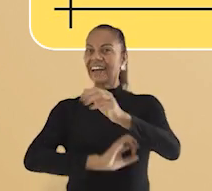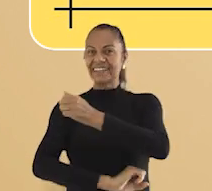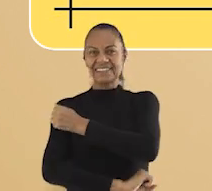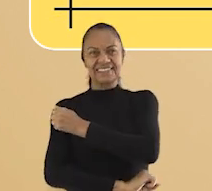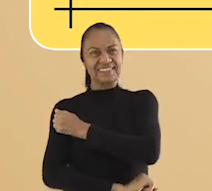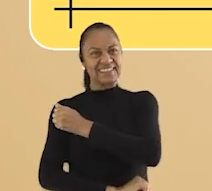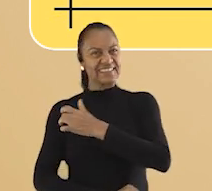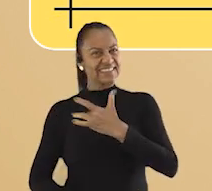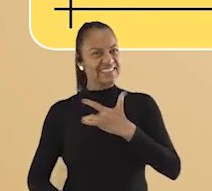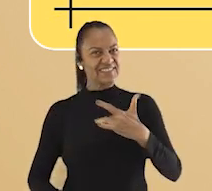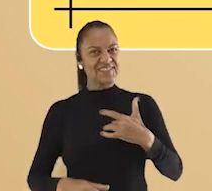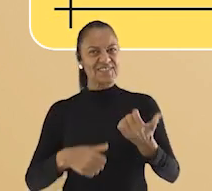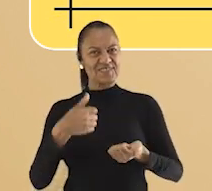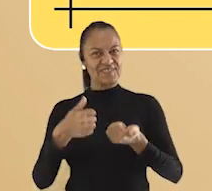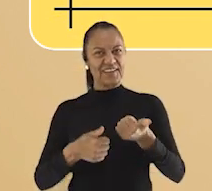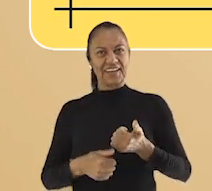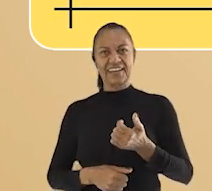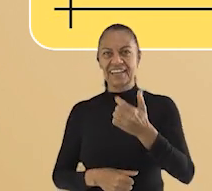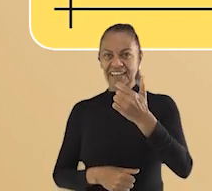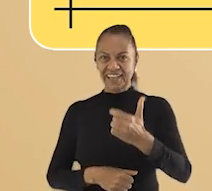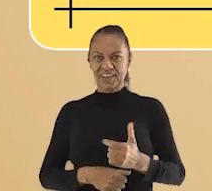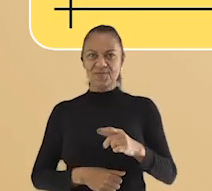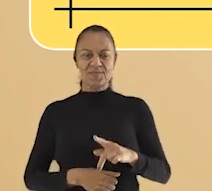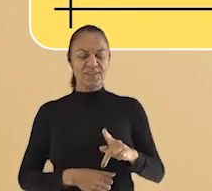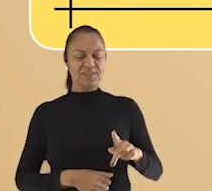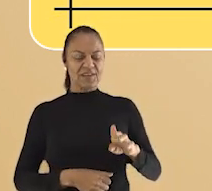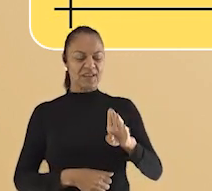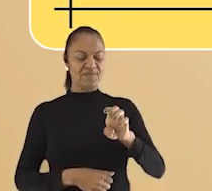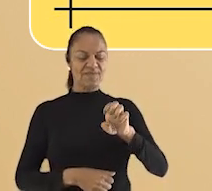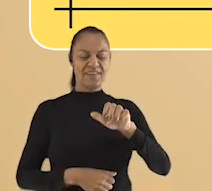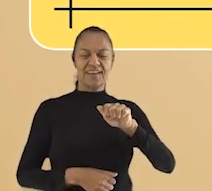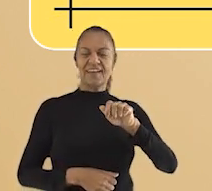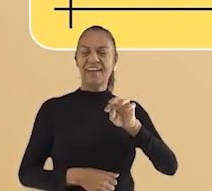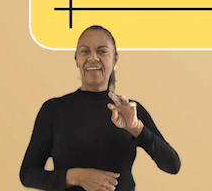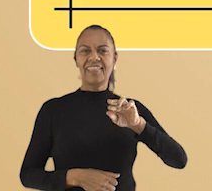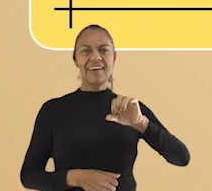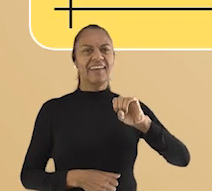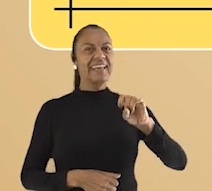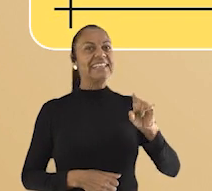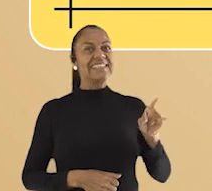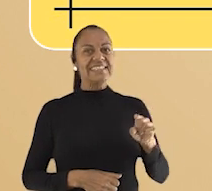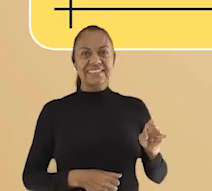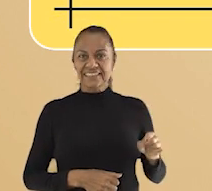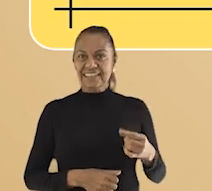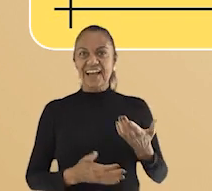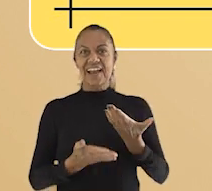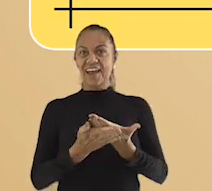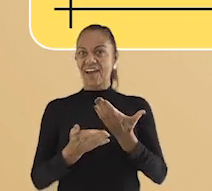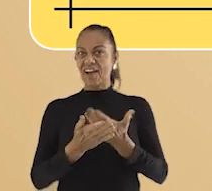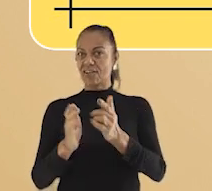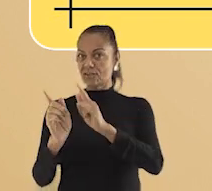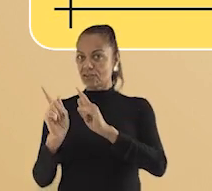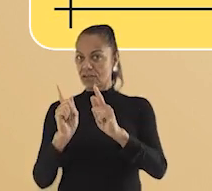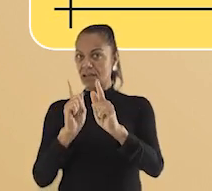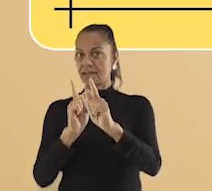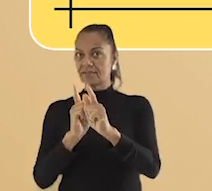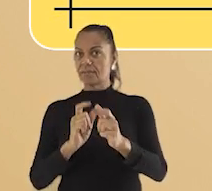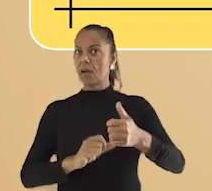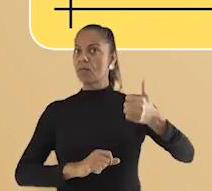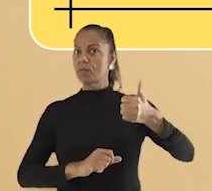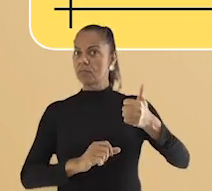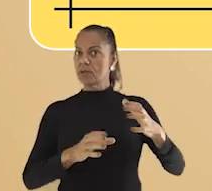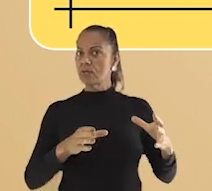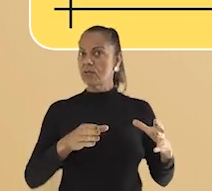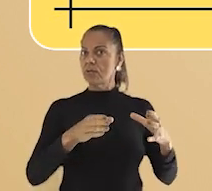Olá, estudantes! Como vocês estão? Eu sou a professora Beatriz Celeste e esta é uma aula de Geografia para o primeiro ciclo da